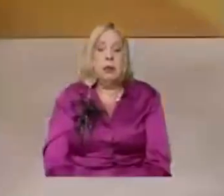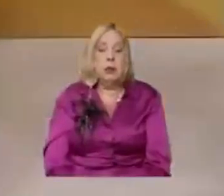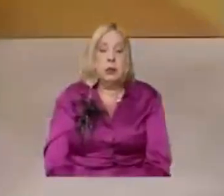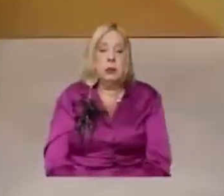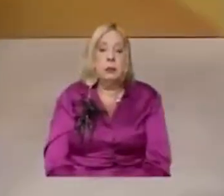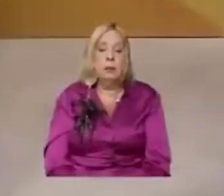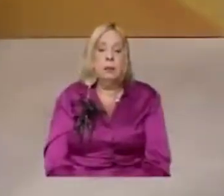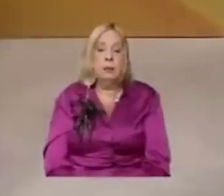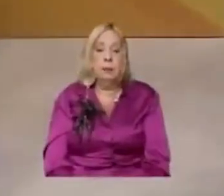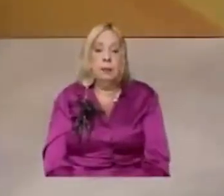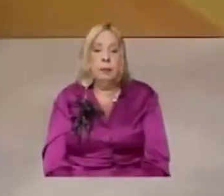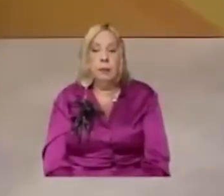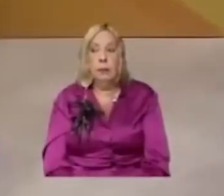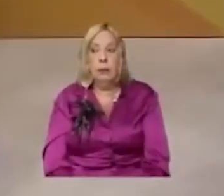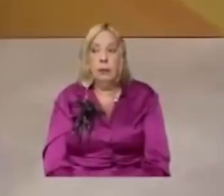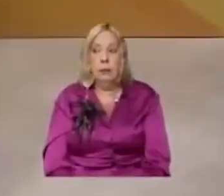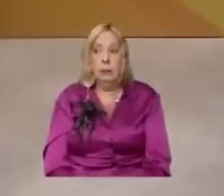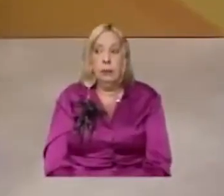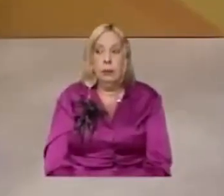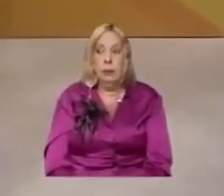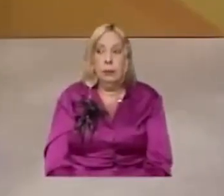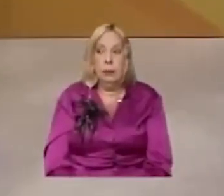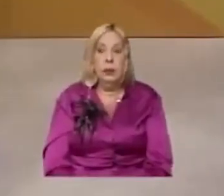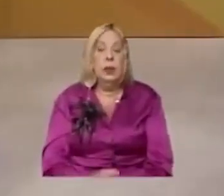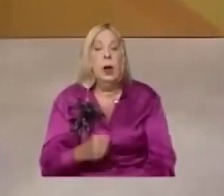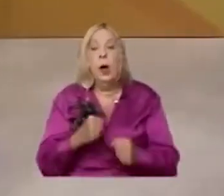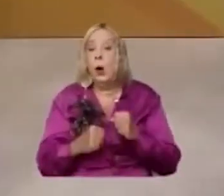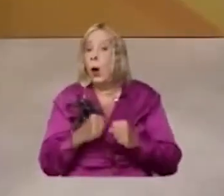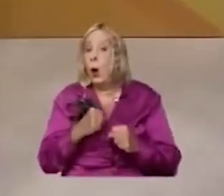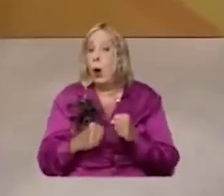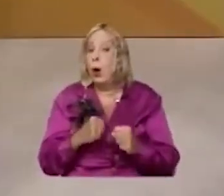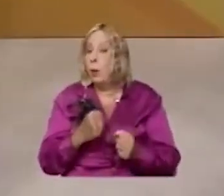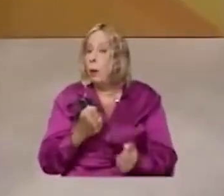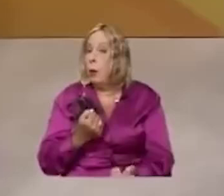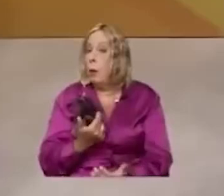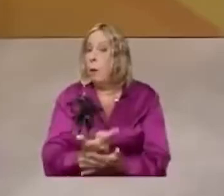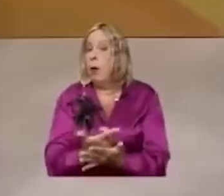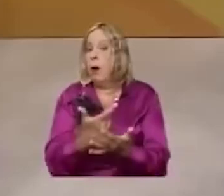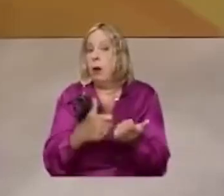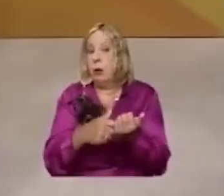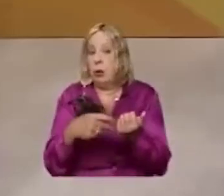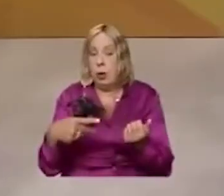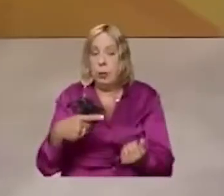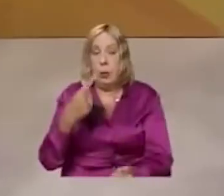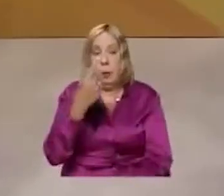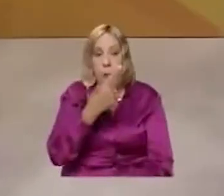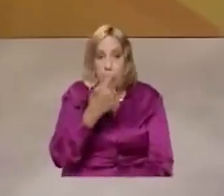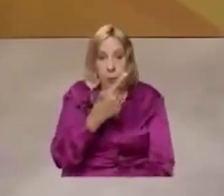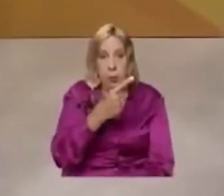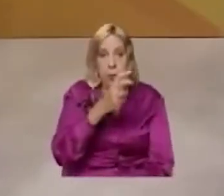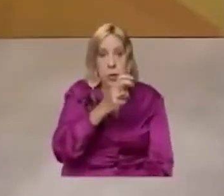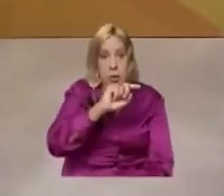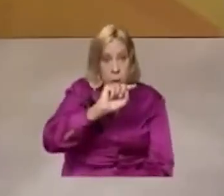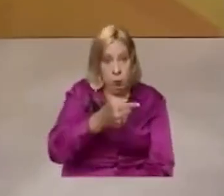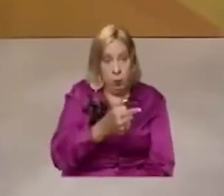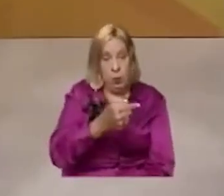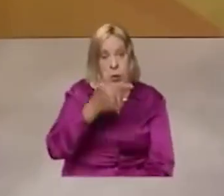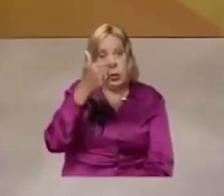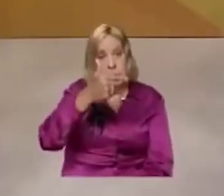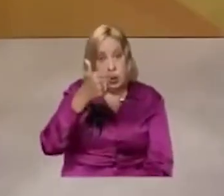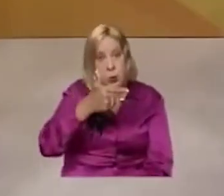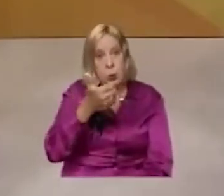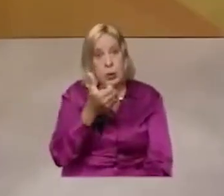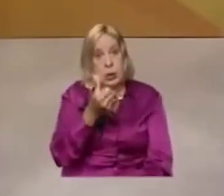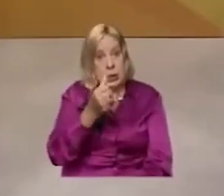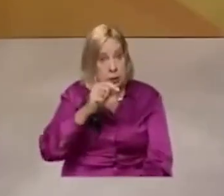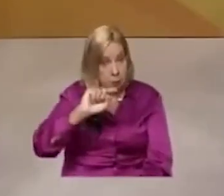Corre pra comprar o seu Caju Capim. É agora. Primeiro prêmio, 5 mil. Segundo prêmio, 6 mil. Terceiro